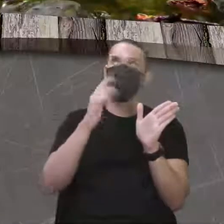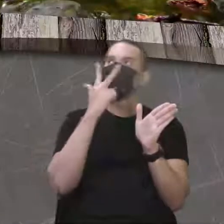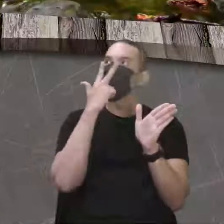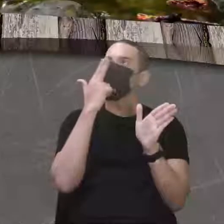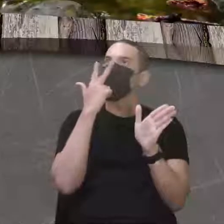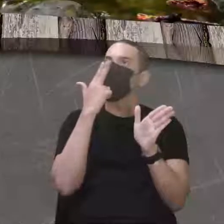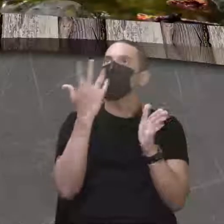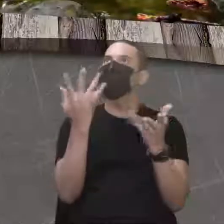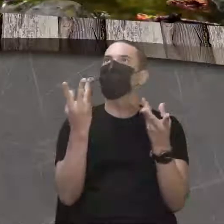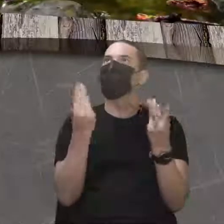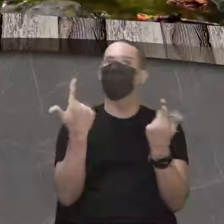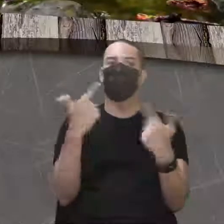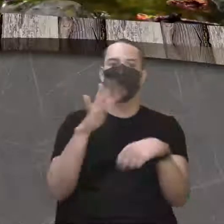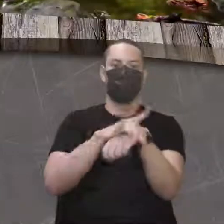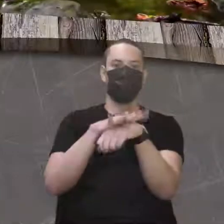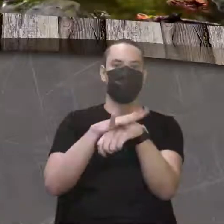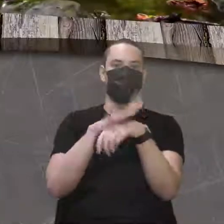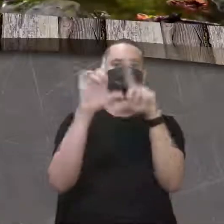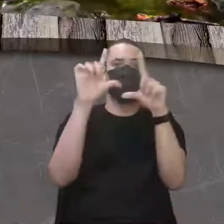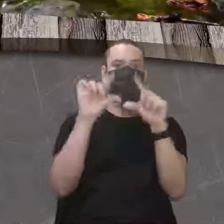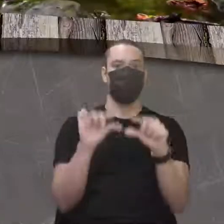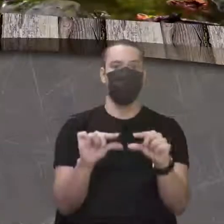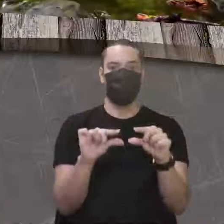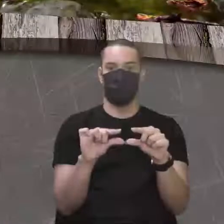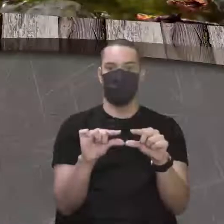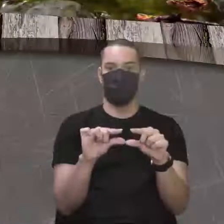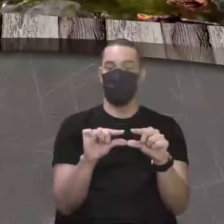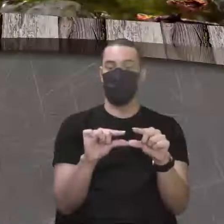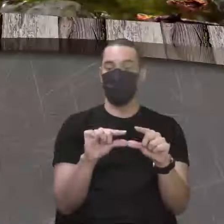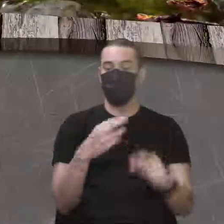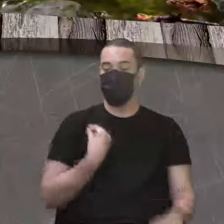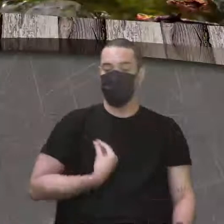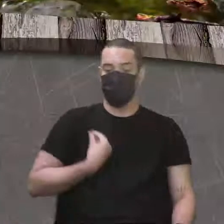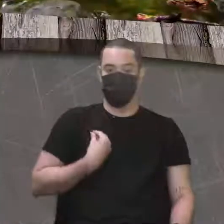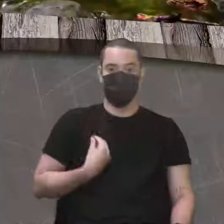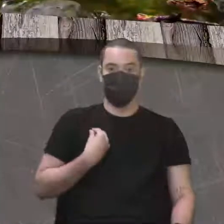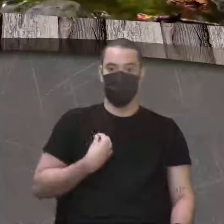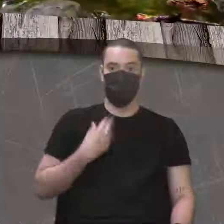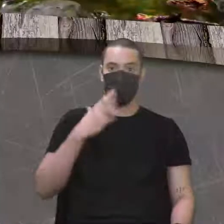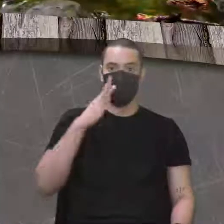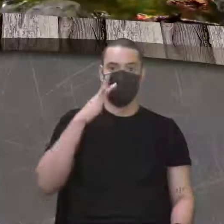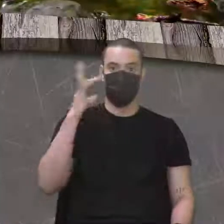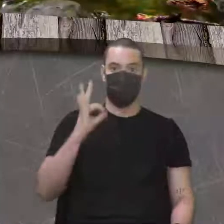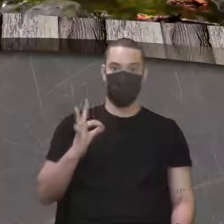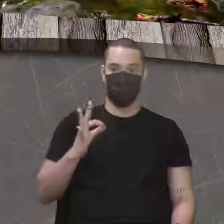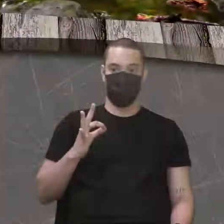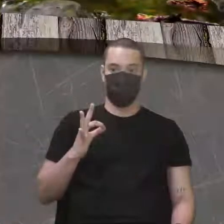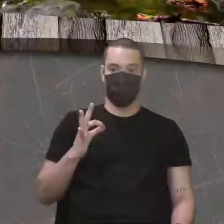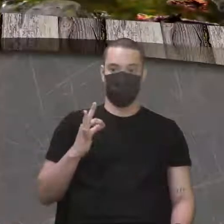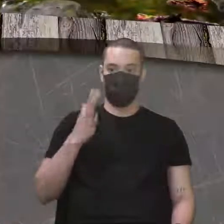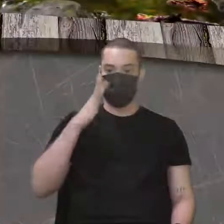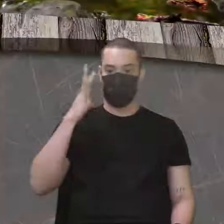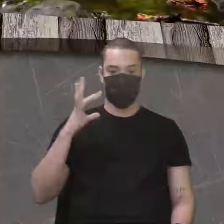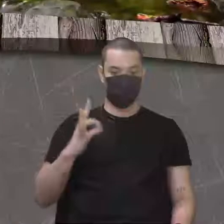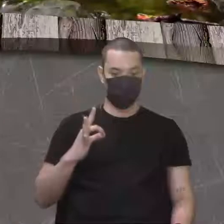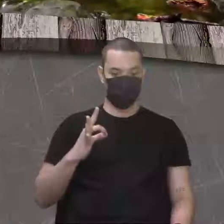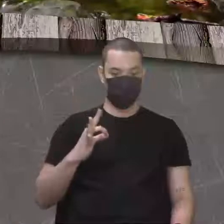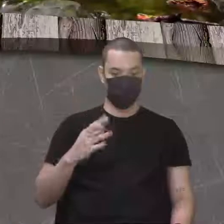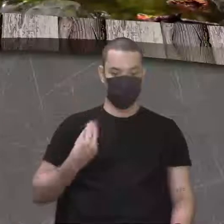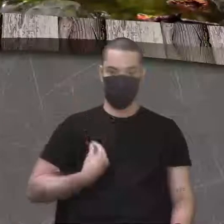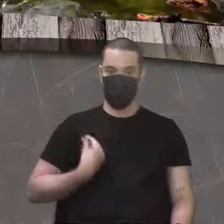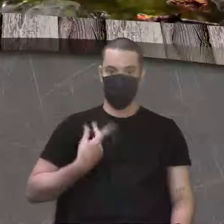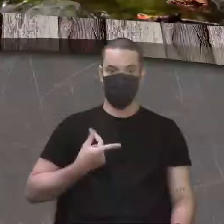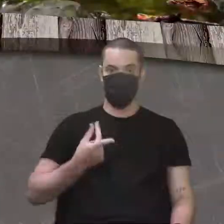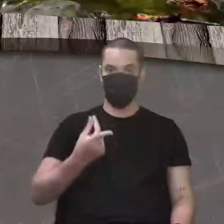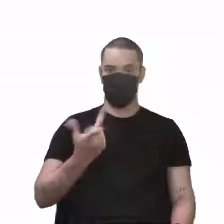tem com potencial de patogenicidade menor e não provocou a morte dos roedores. Ficou ligado? Vamos